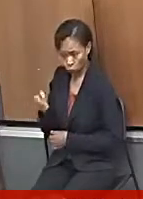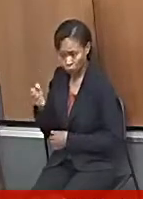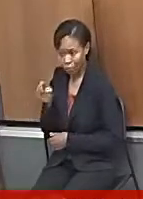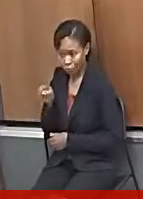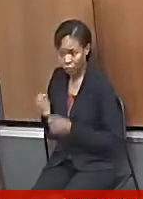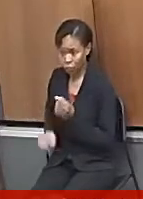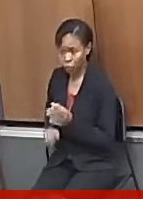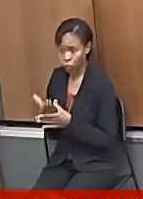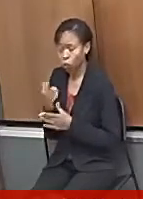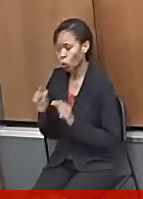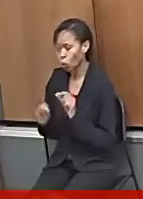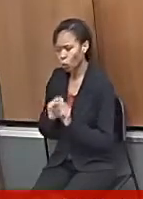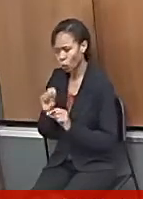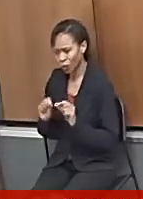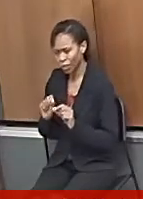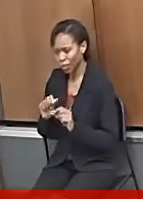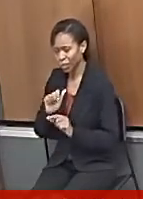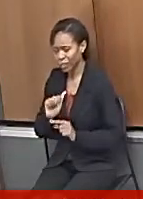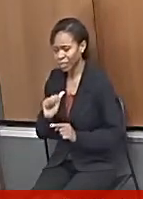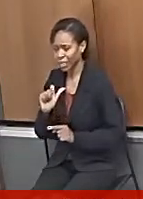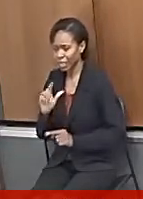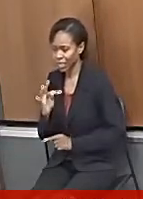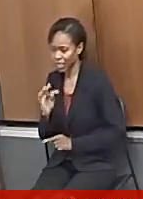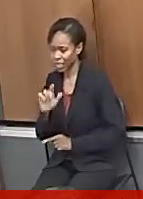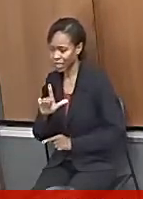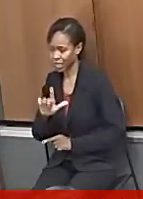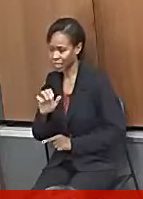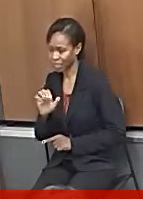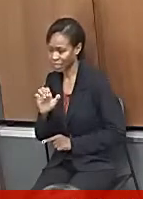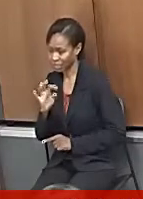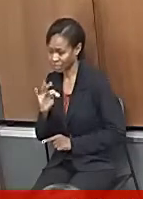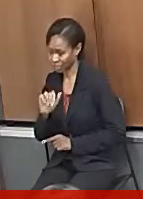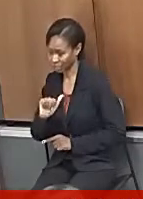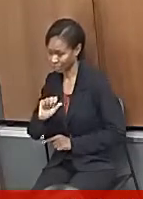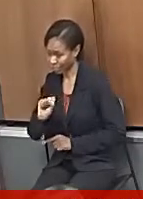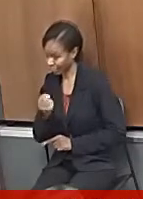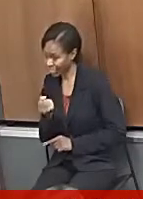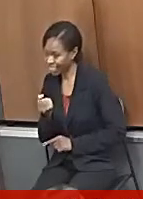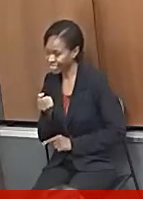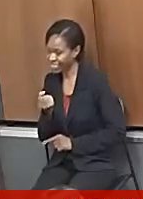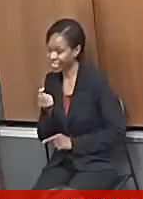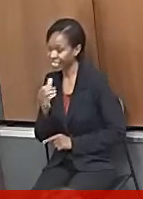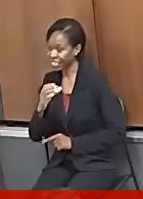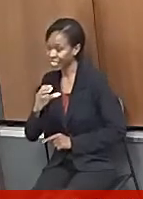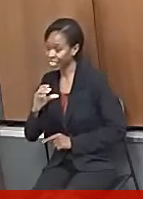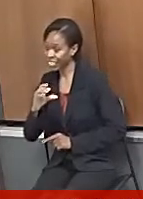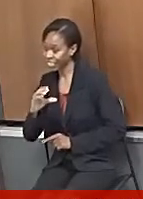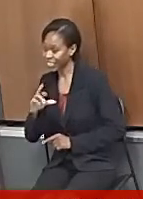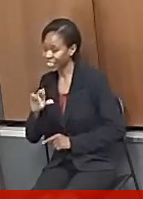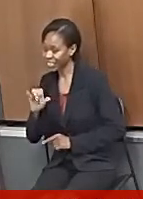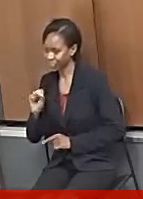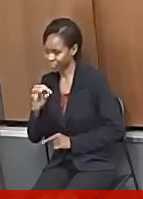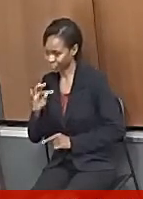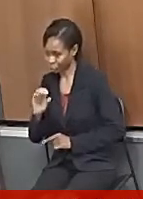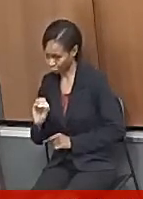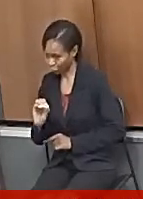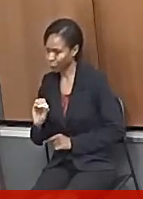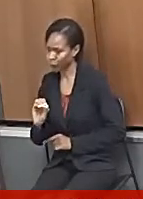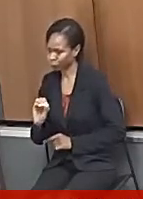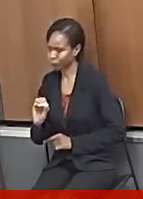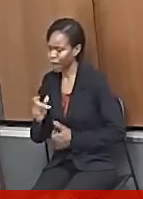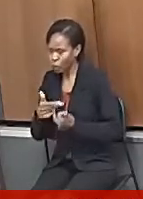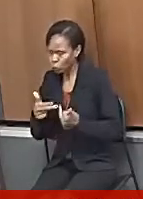as coisas mudam eu ele é meu ídolo e um fã e por